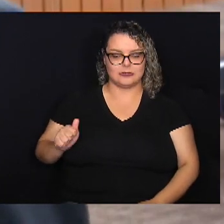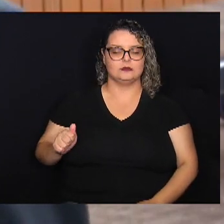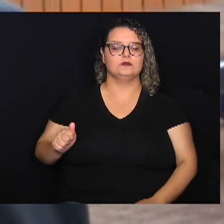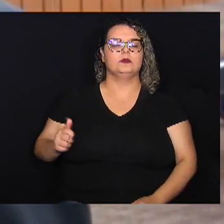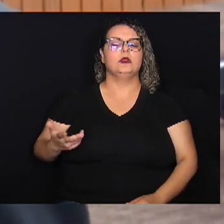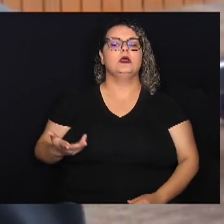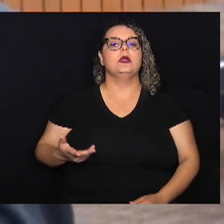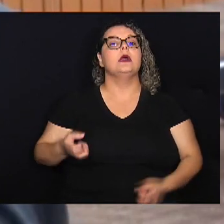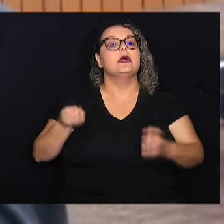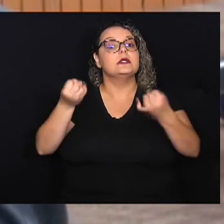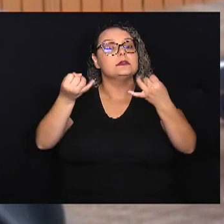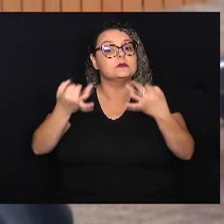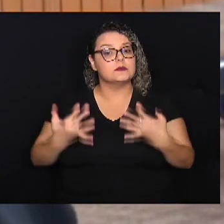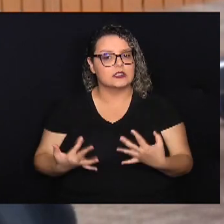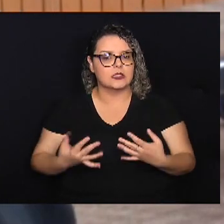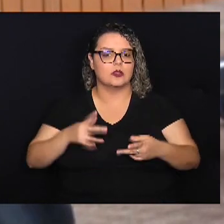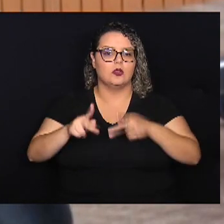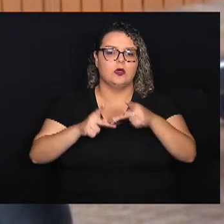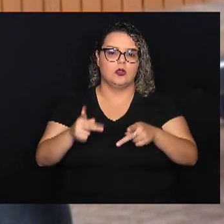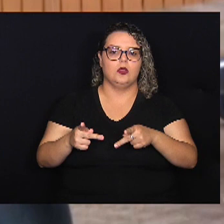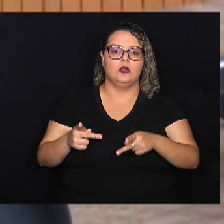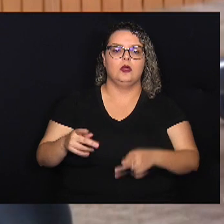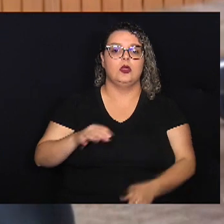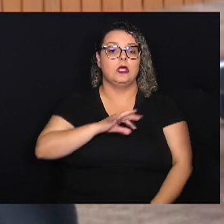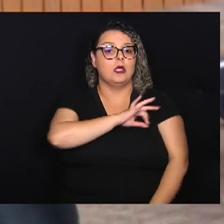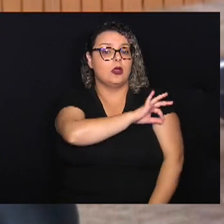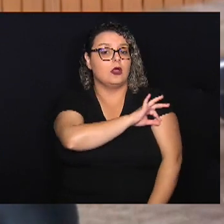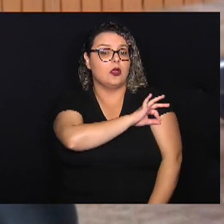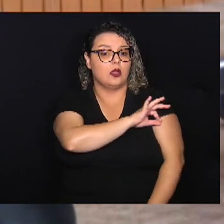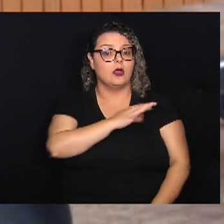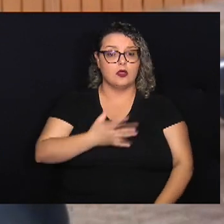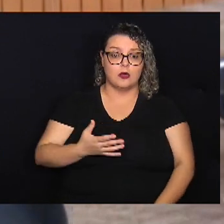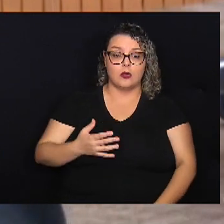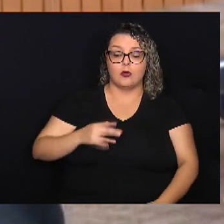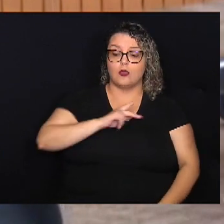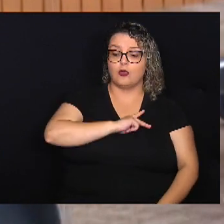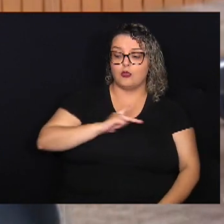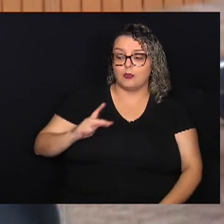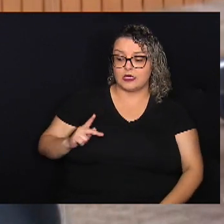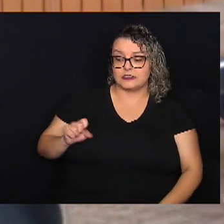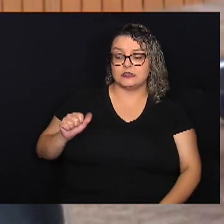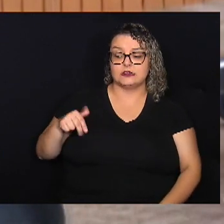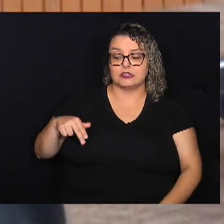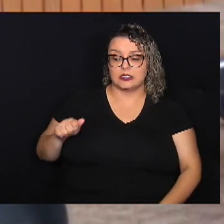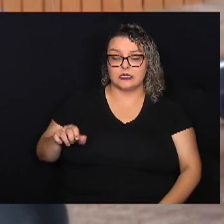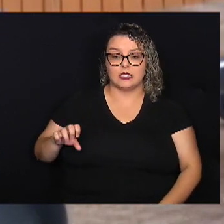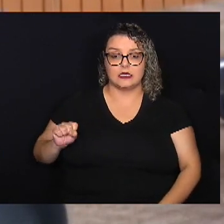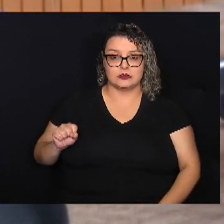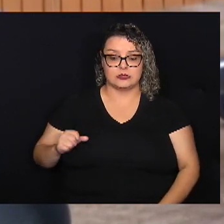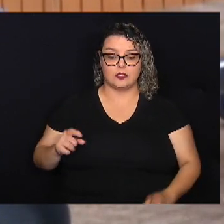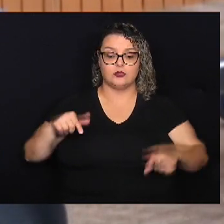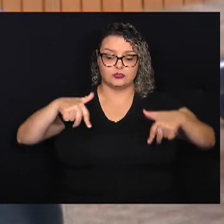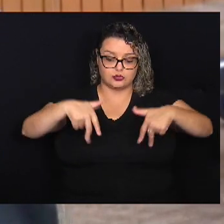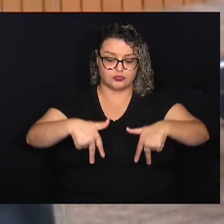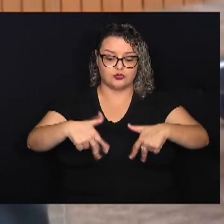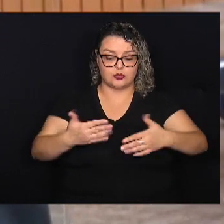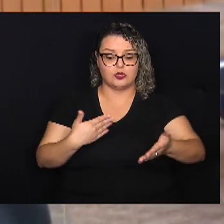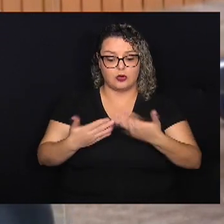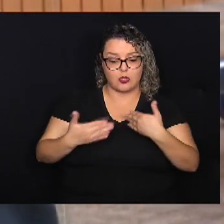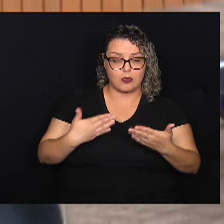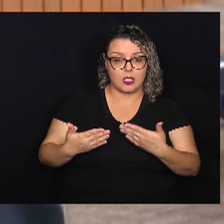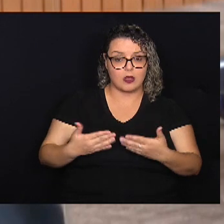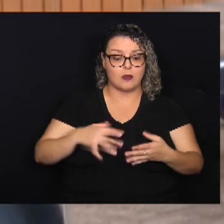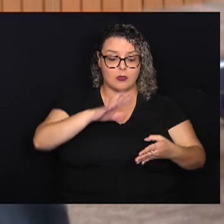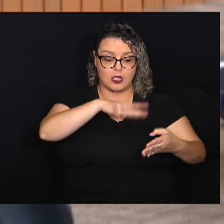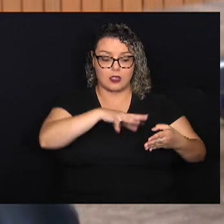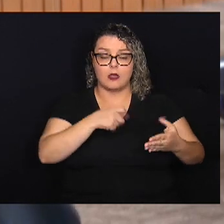municipal dialogue junto com a Sanasa, com o presidente da Sanasa, para que disponibilize a possibilidade de que as contas de